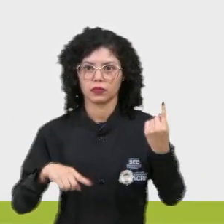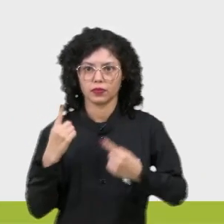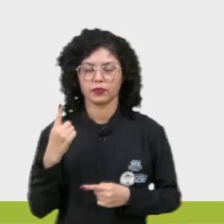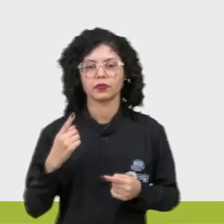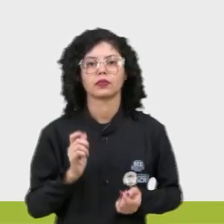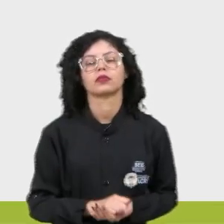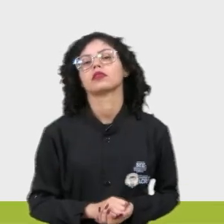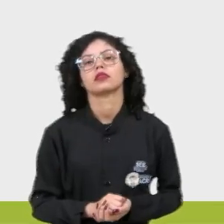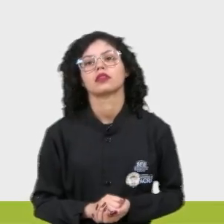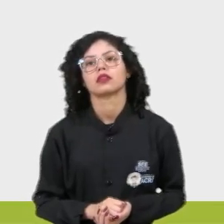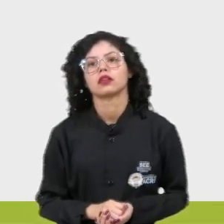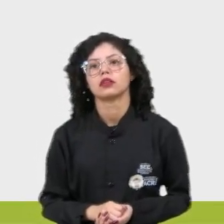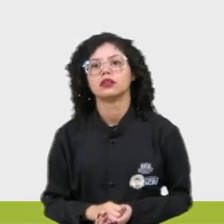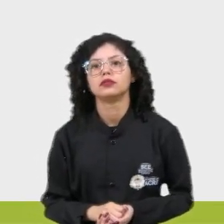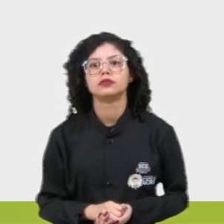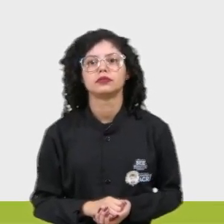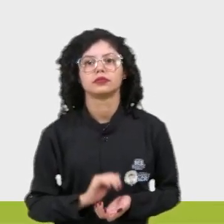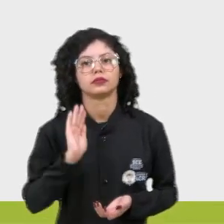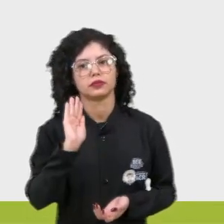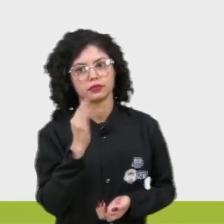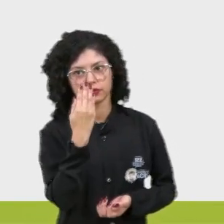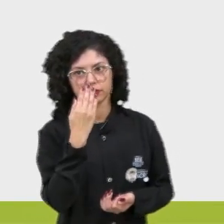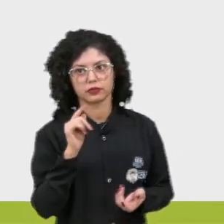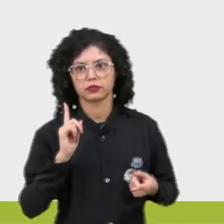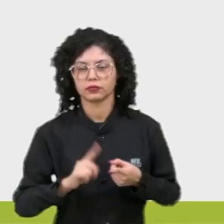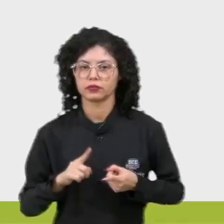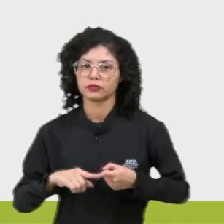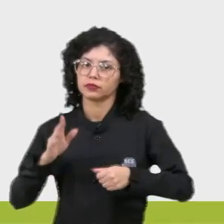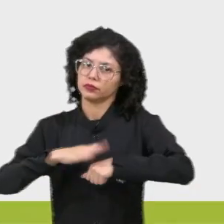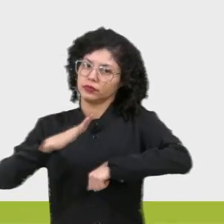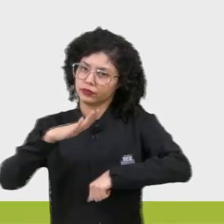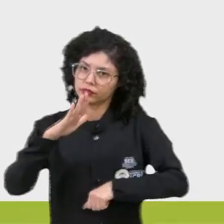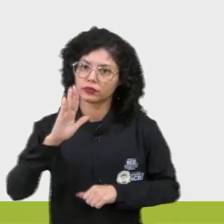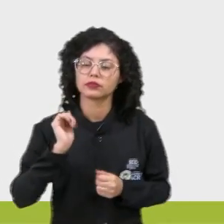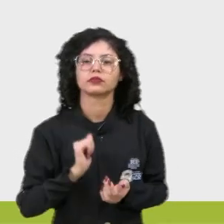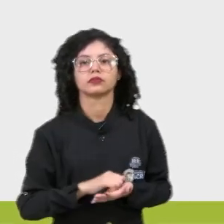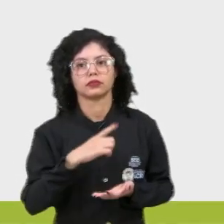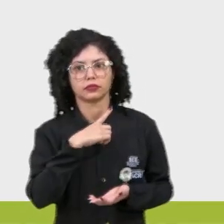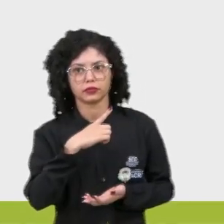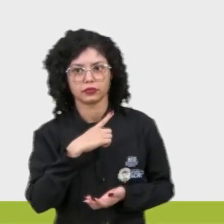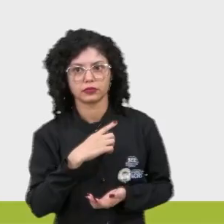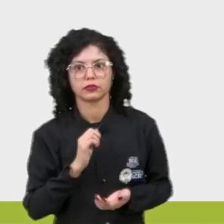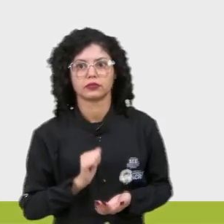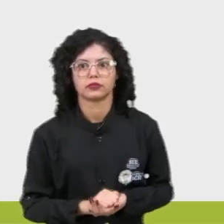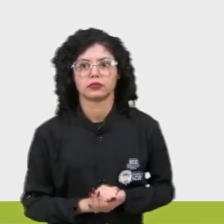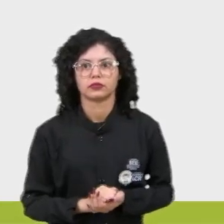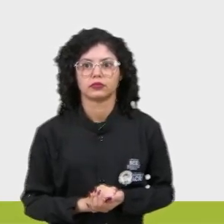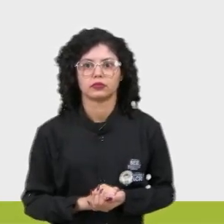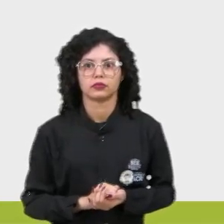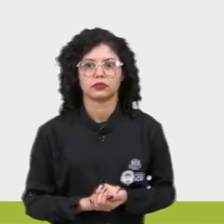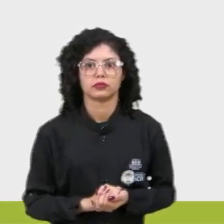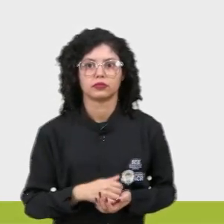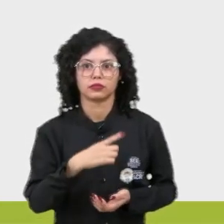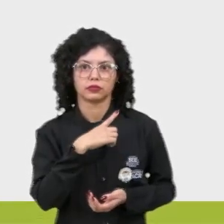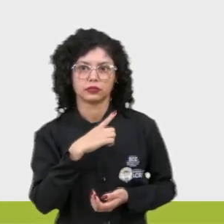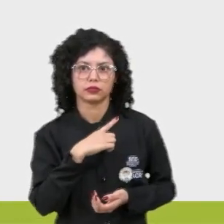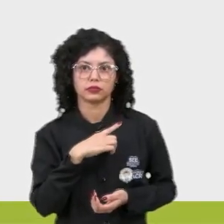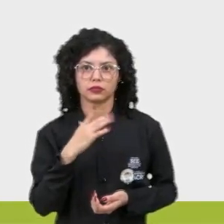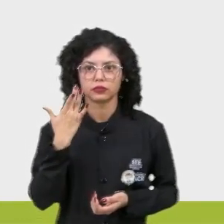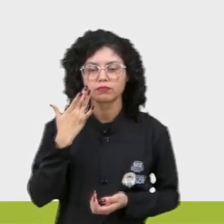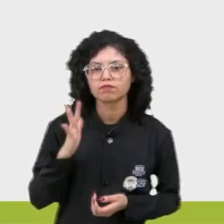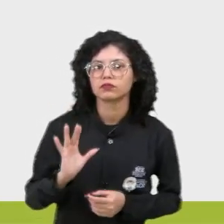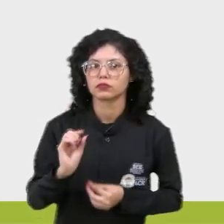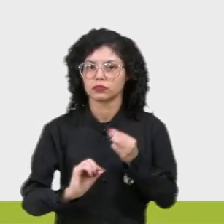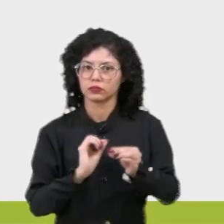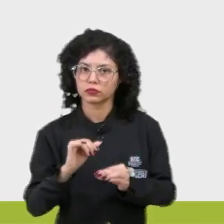trechos encachoeirados. Falsa também, gente, porque por mais que o modo das hidrovias, né, aquaviário, não seja